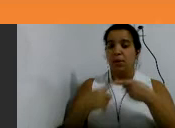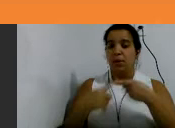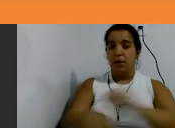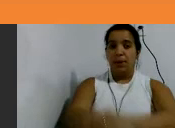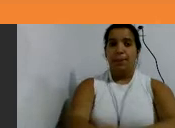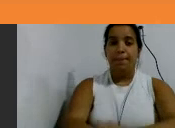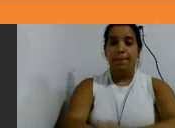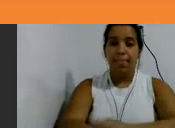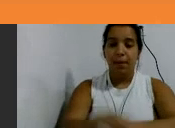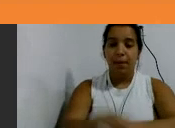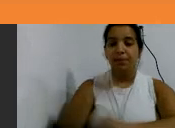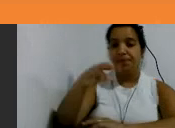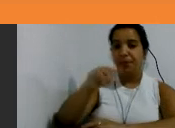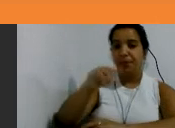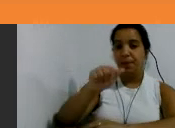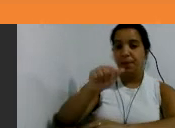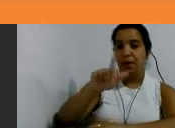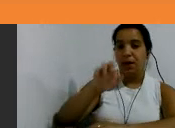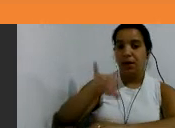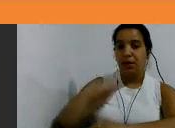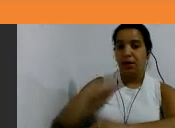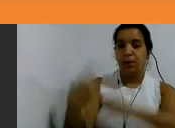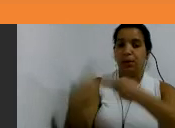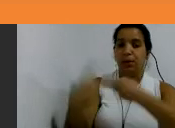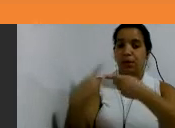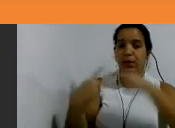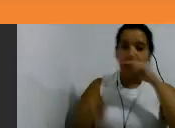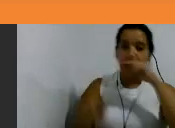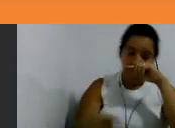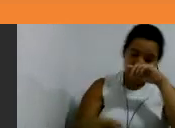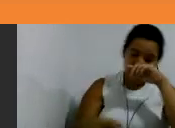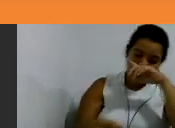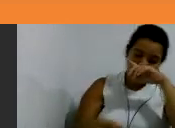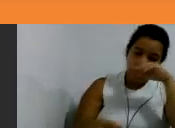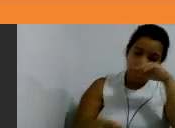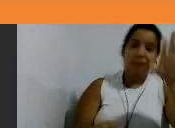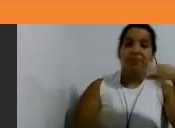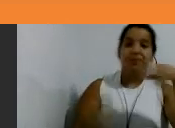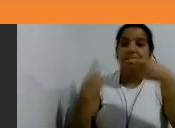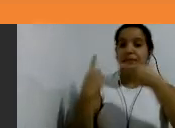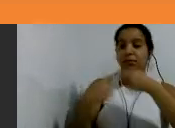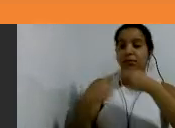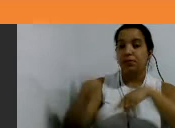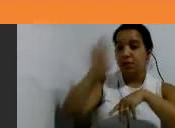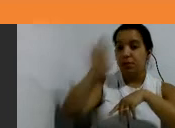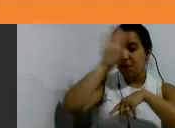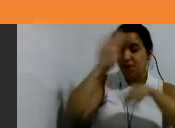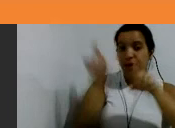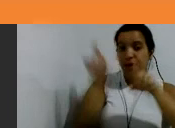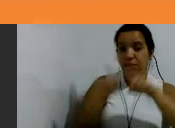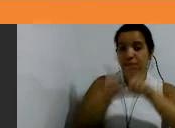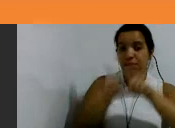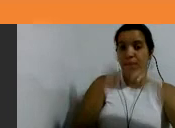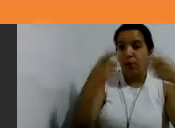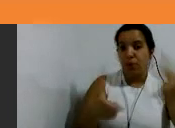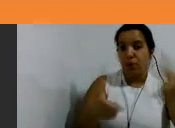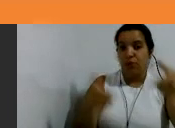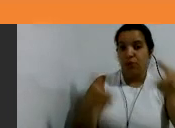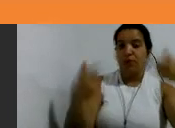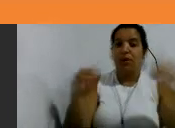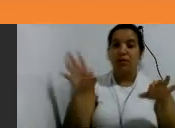Malária. Por quê? Porque pelo pico febril e também porque ele veio de uma região endêmica,